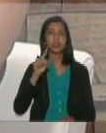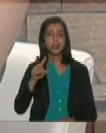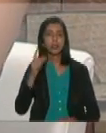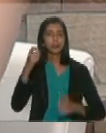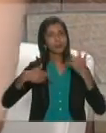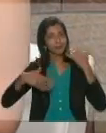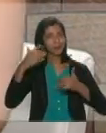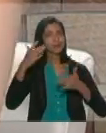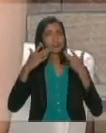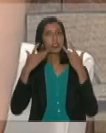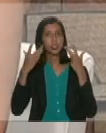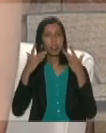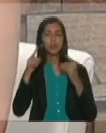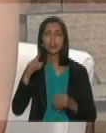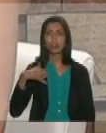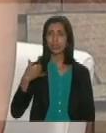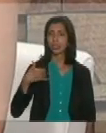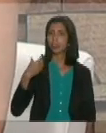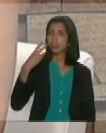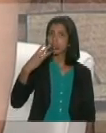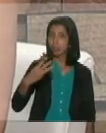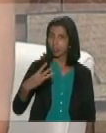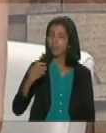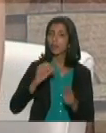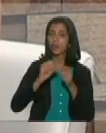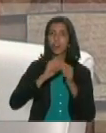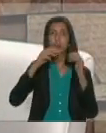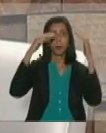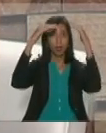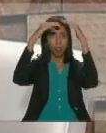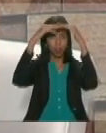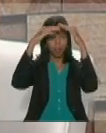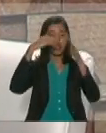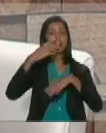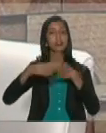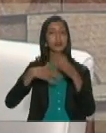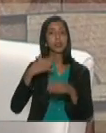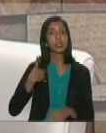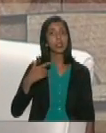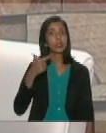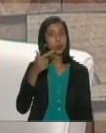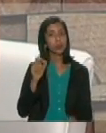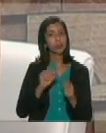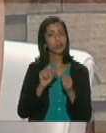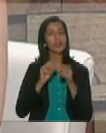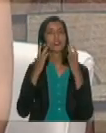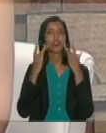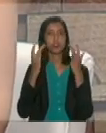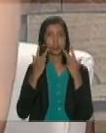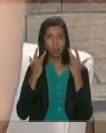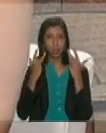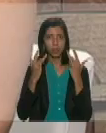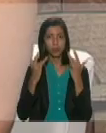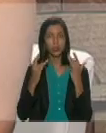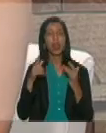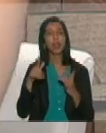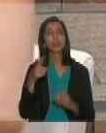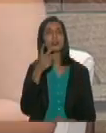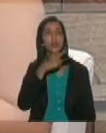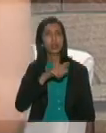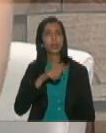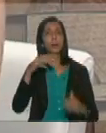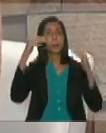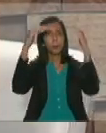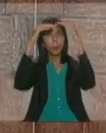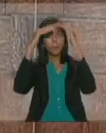desse espetáculo, aos 3 anos você começou a fazer balé e aos 12 você foi fazer teatro. Isso. Virou bailarina. E por